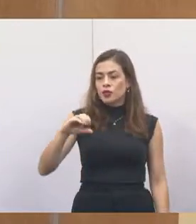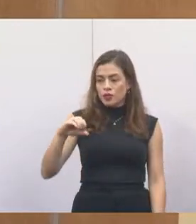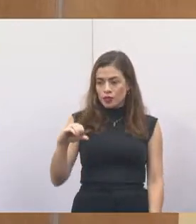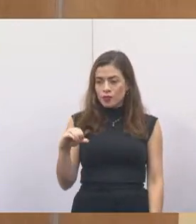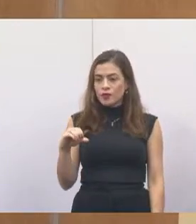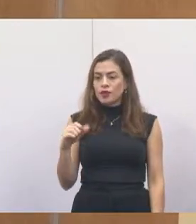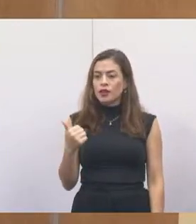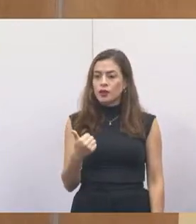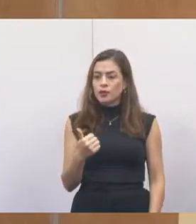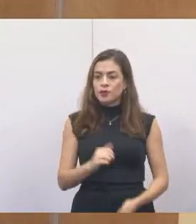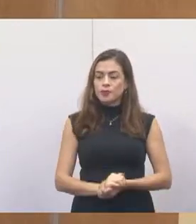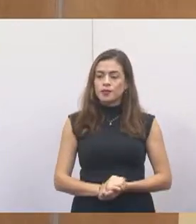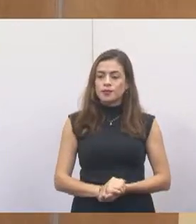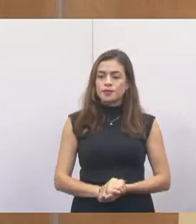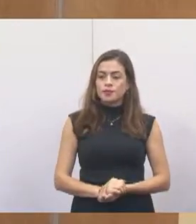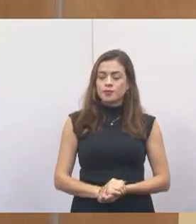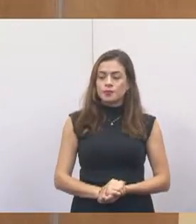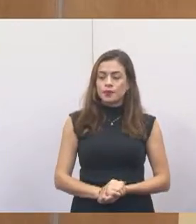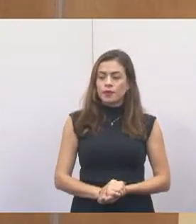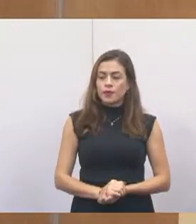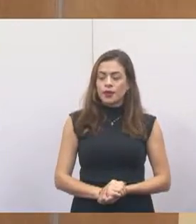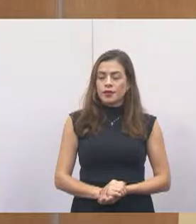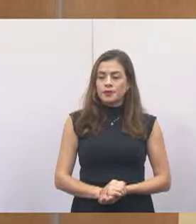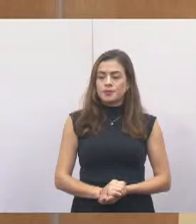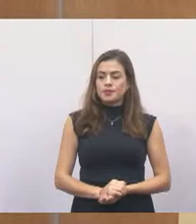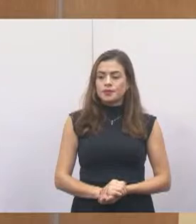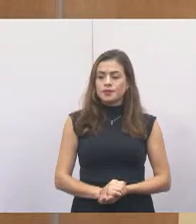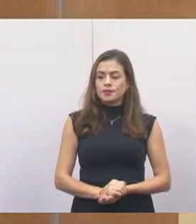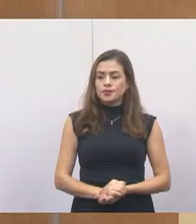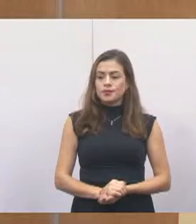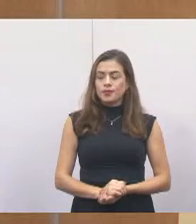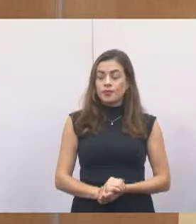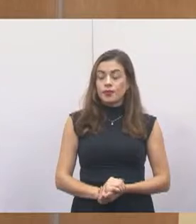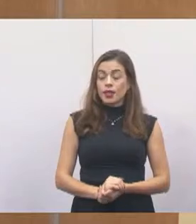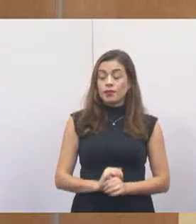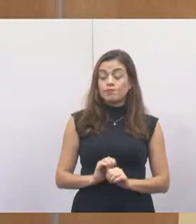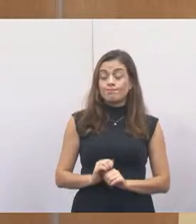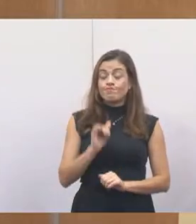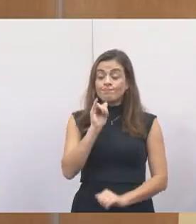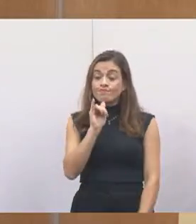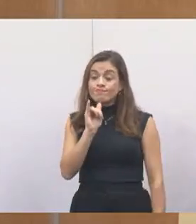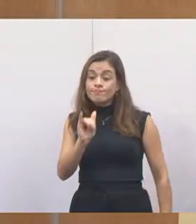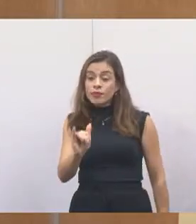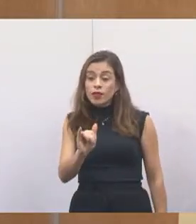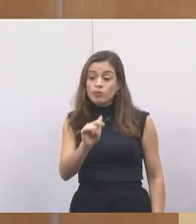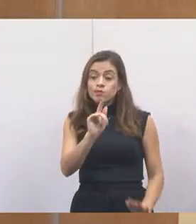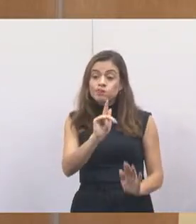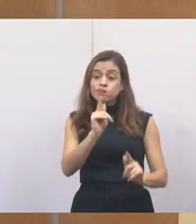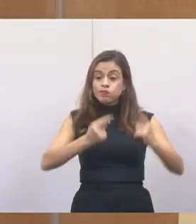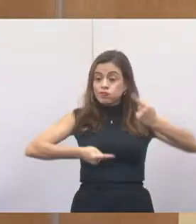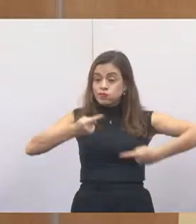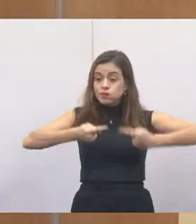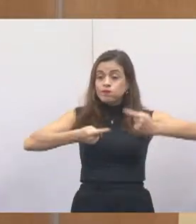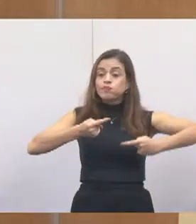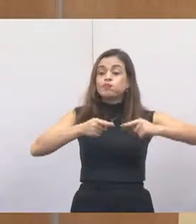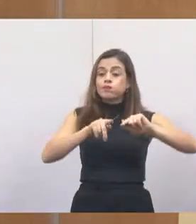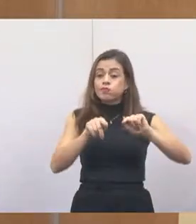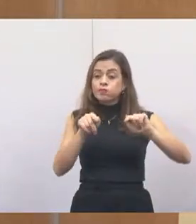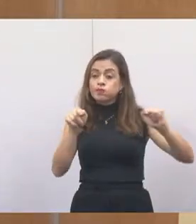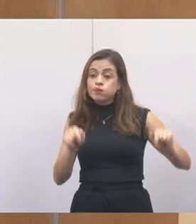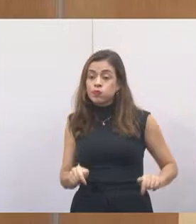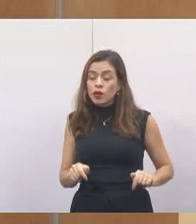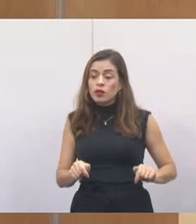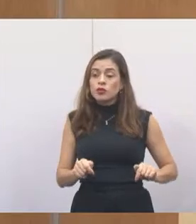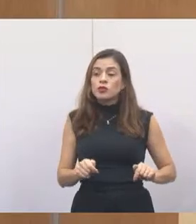3.091, de 19 de dezembro de 1991, que dispõe sobre a política municipal de atendimento aos